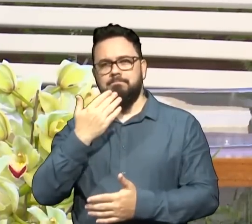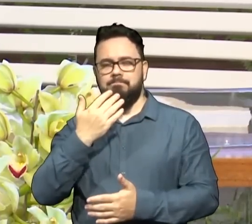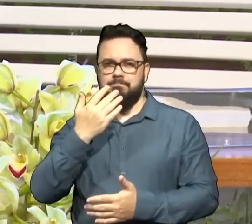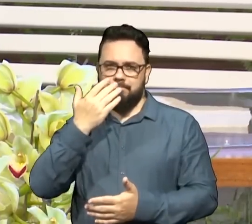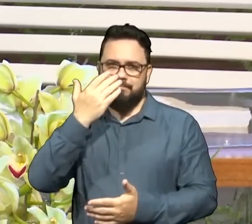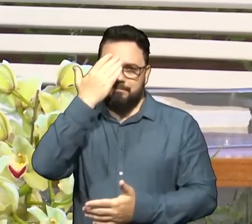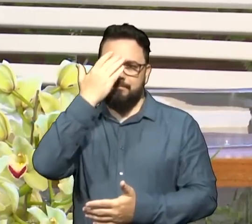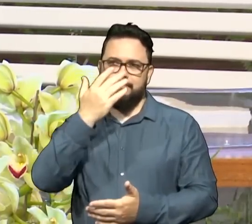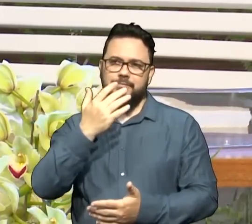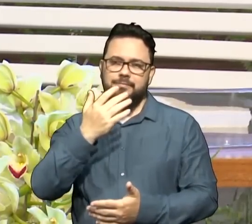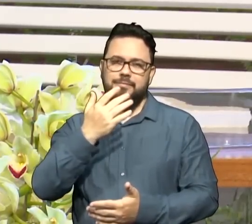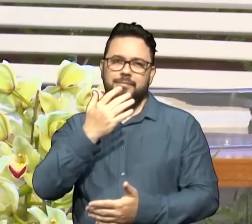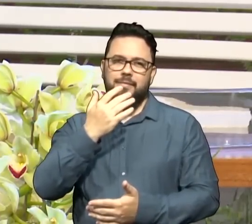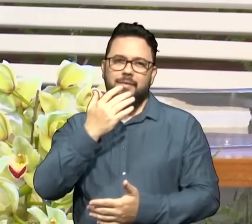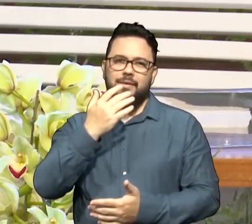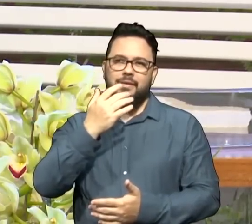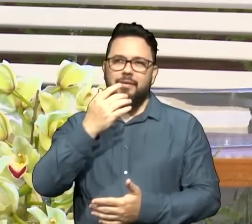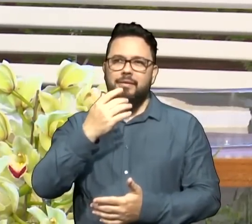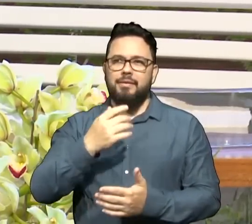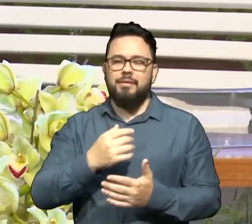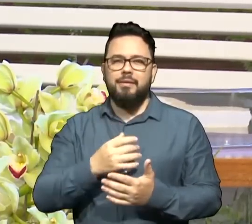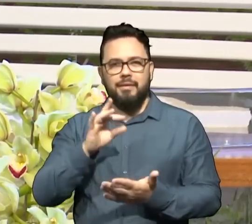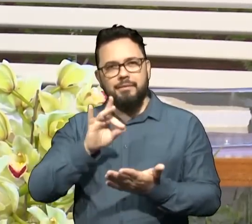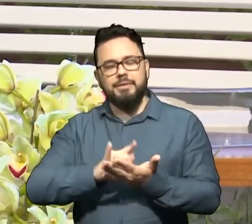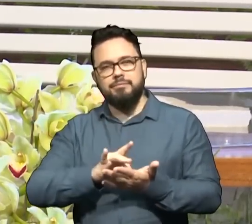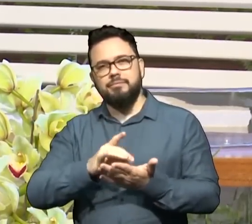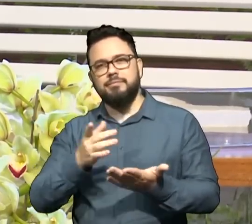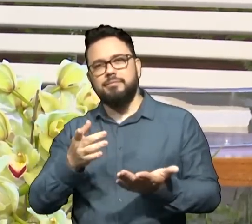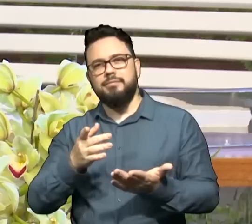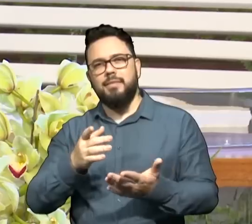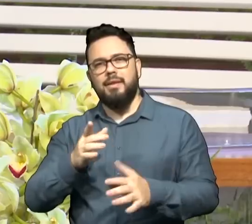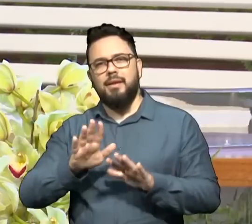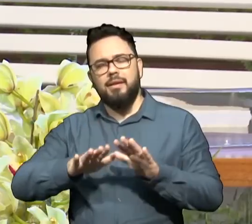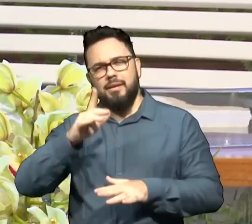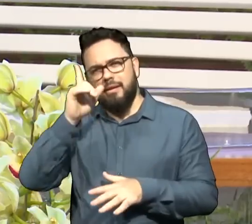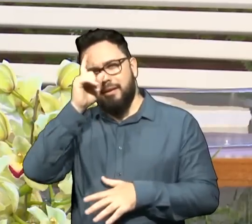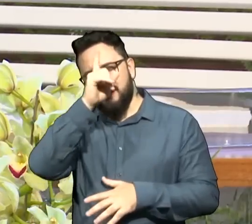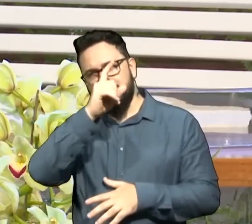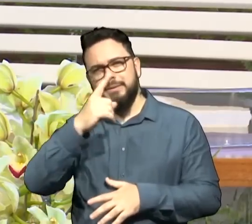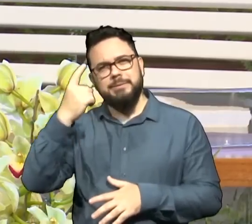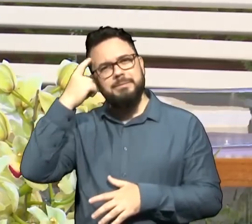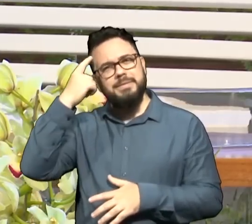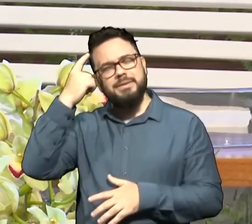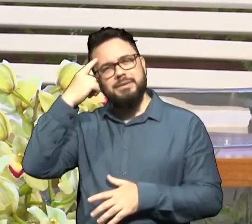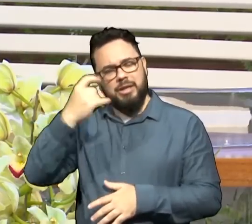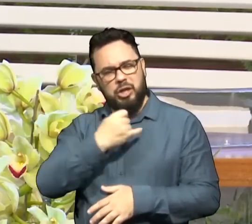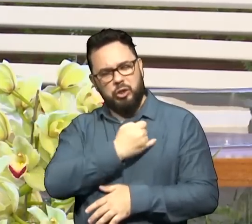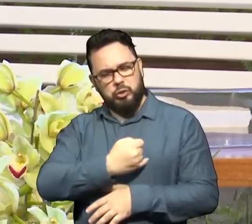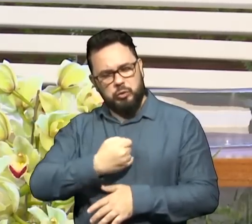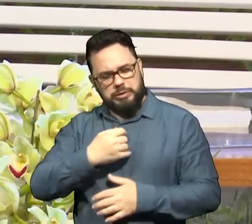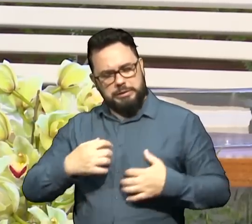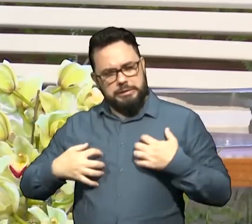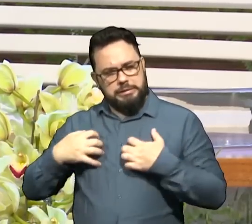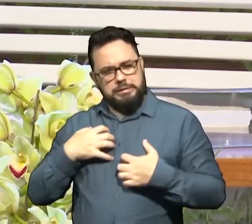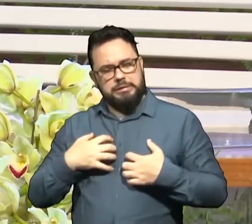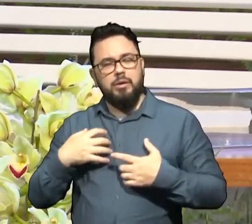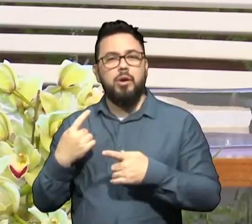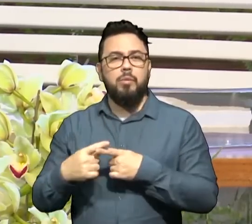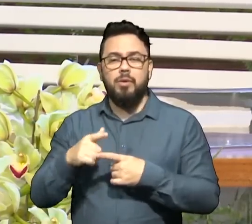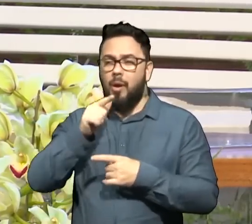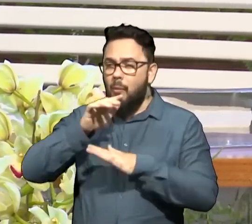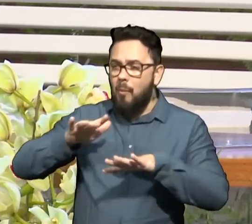quando eu vou a pmos é difícil para um lado imaginar angústia de João ali que é um mar tão